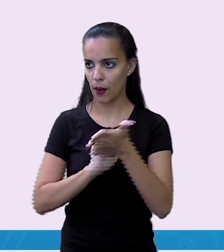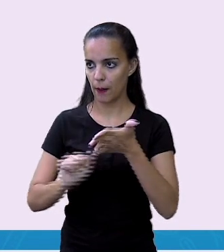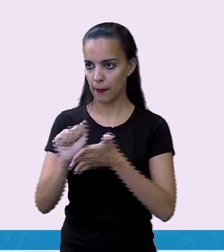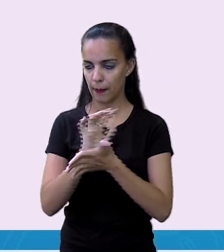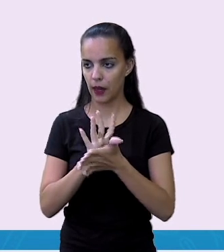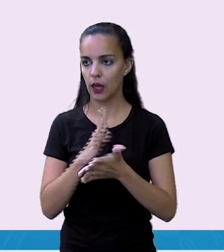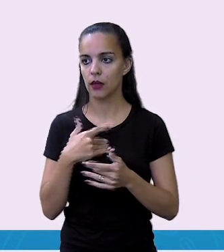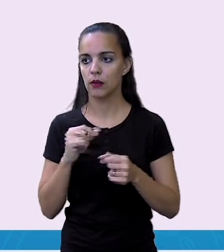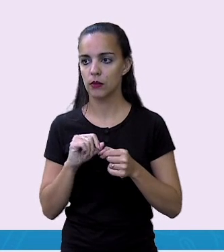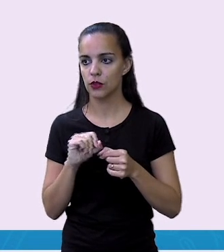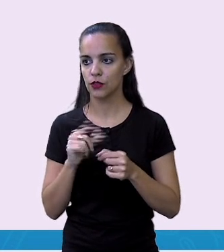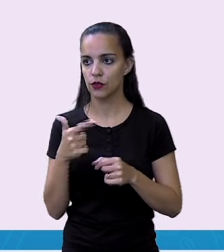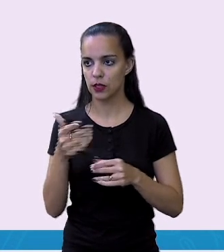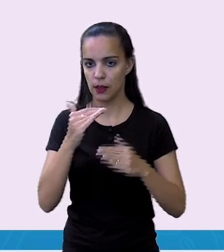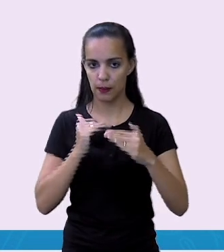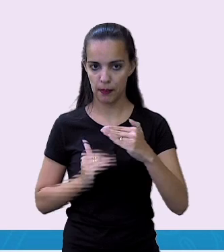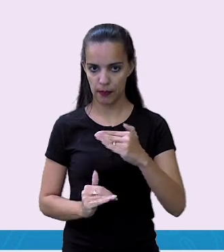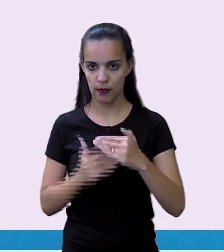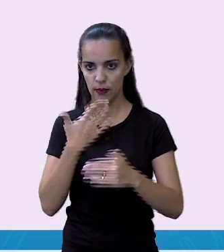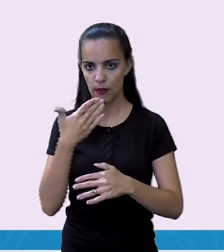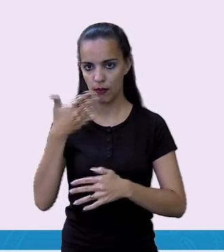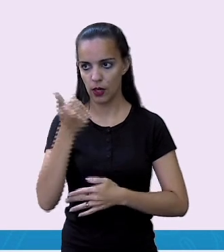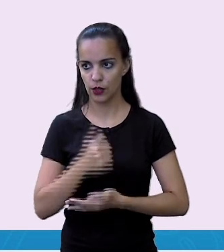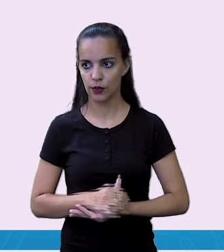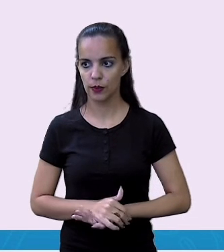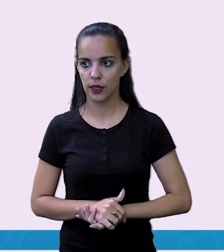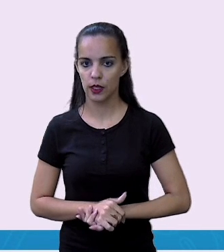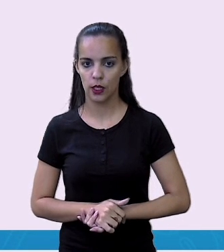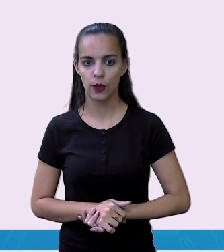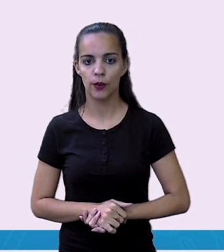Colocar aqui para nós podermos resolver.